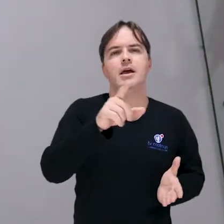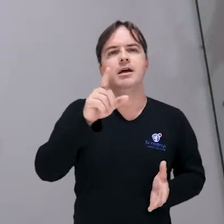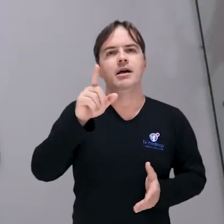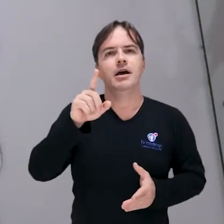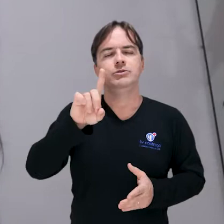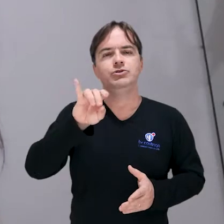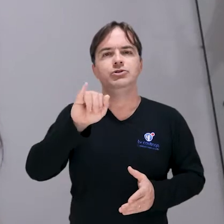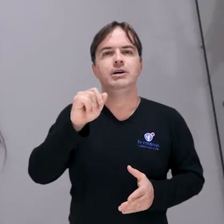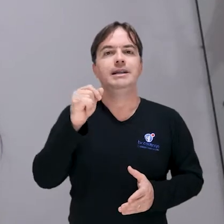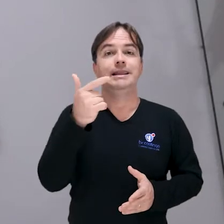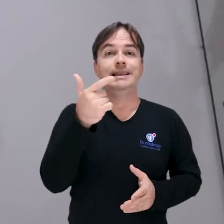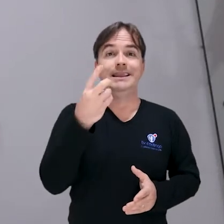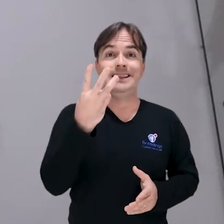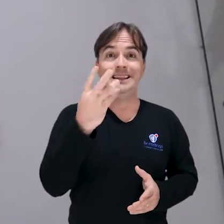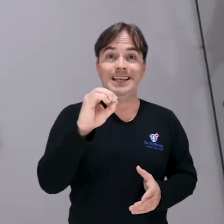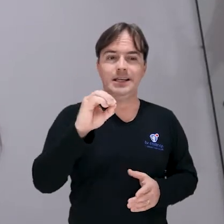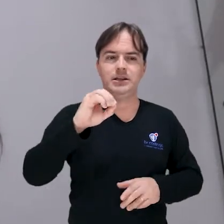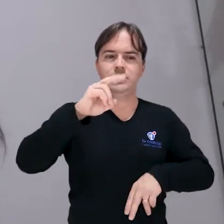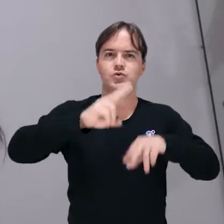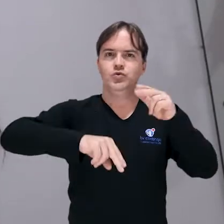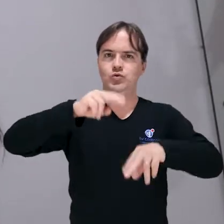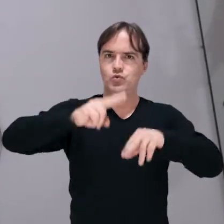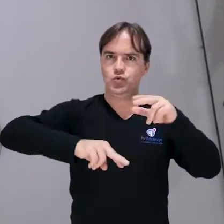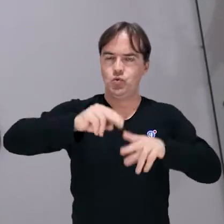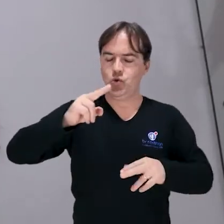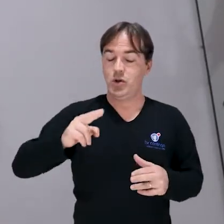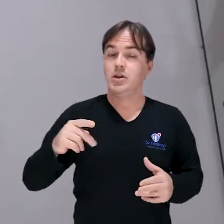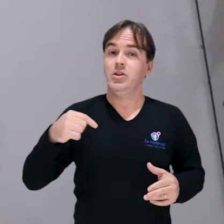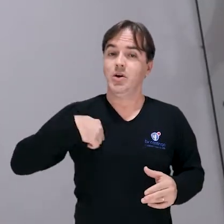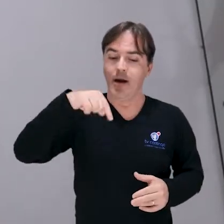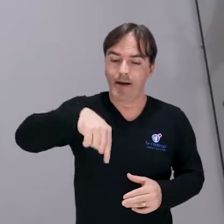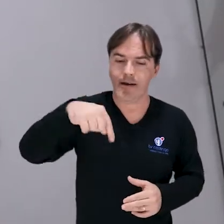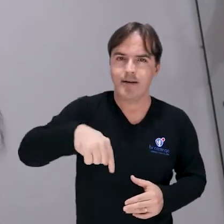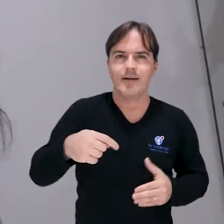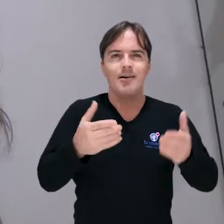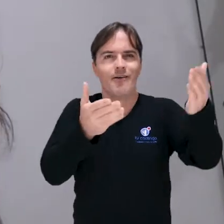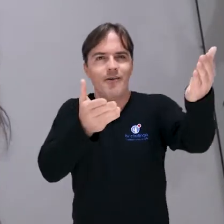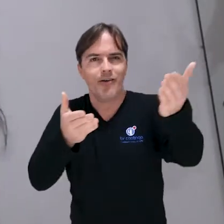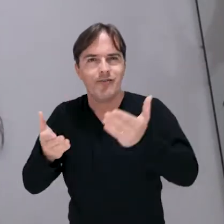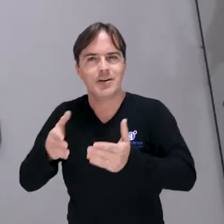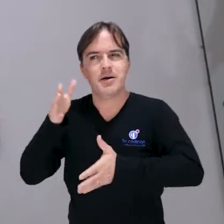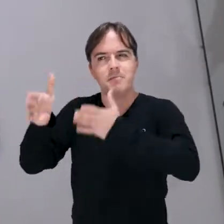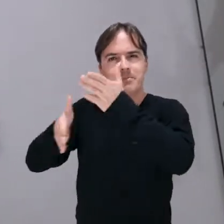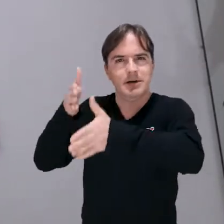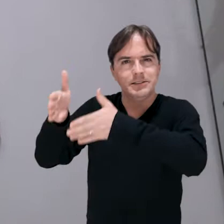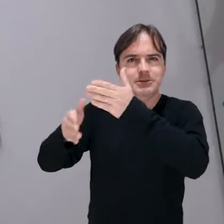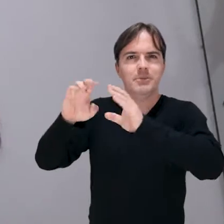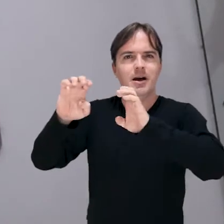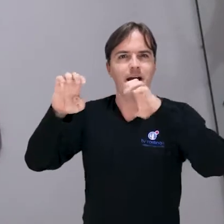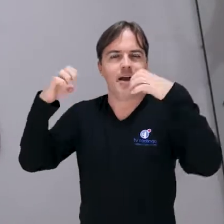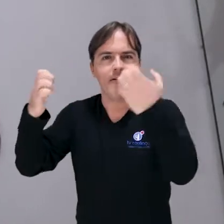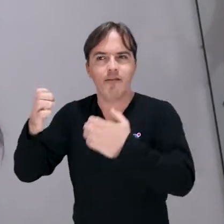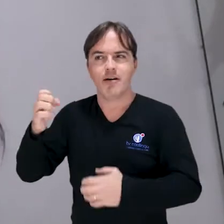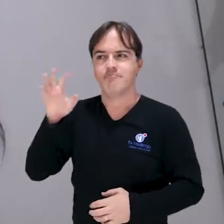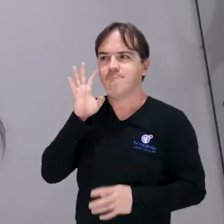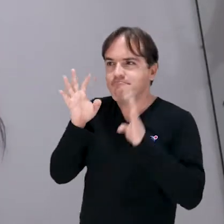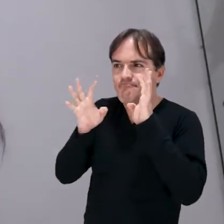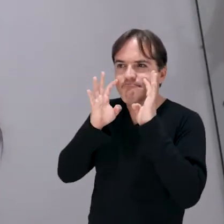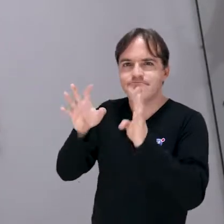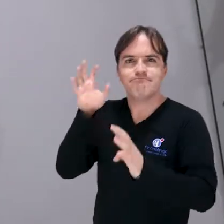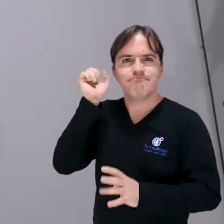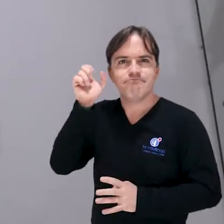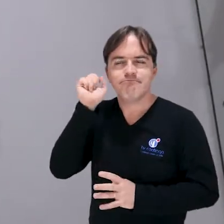de junho. E eu estou aqui fazendo esse convite para você vir participar do nosso evento como ouvinte,